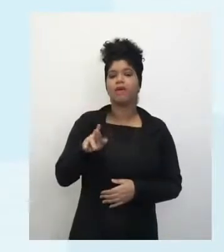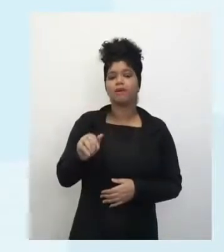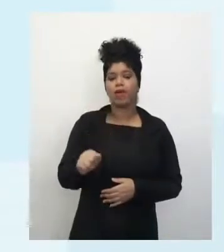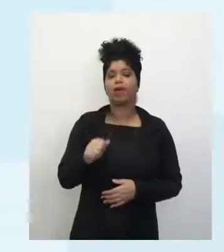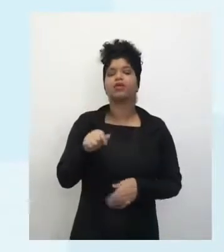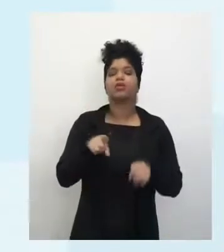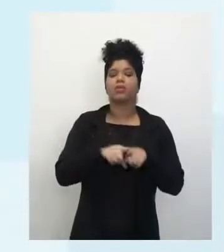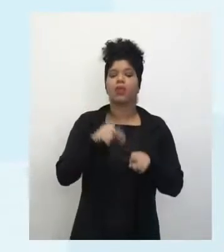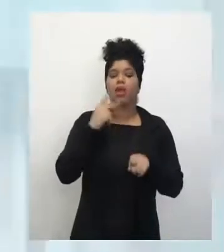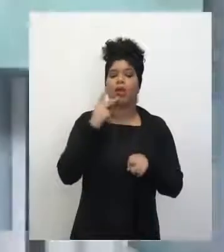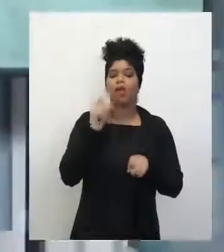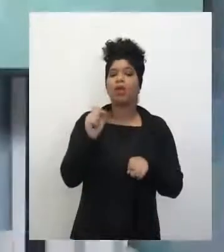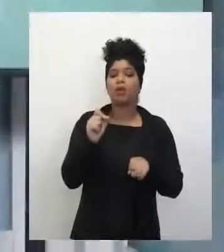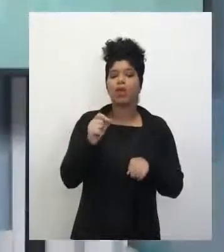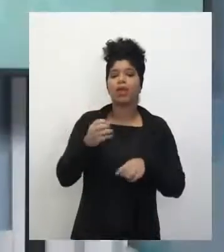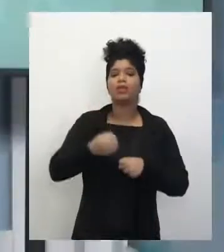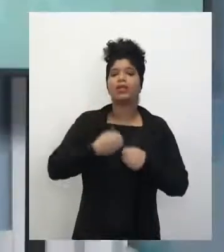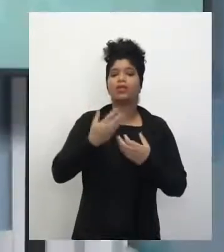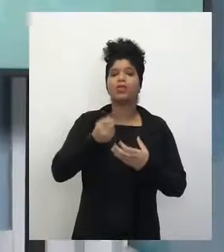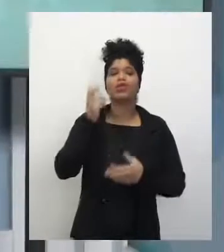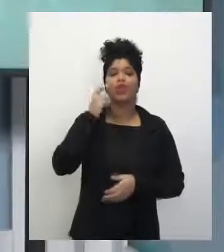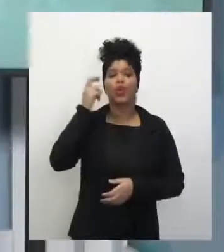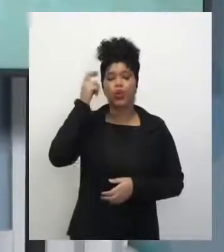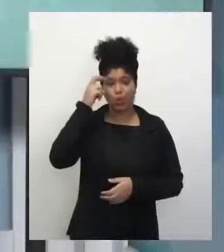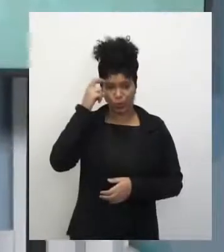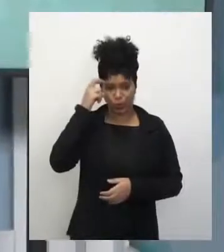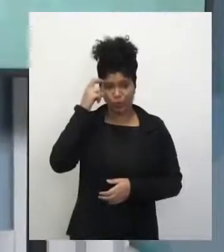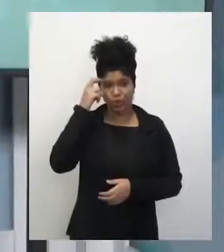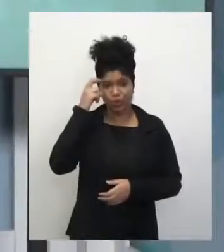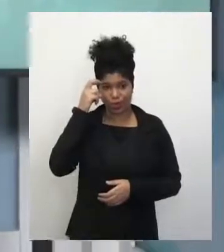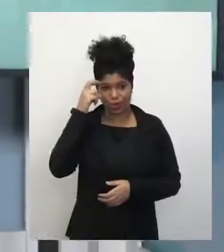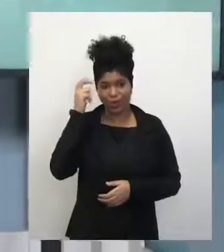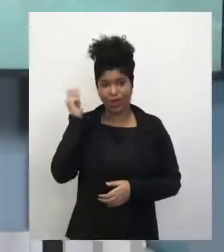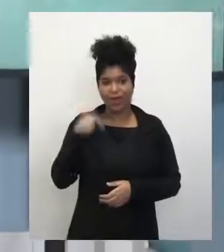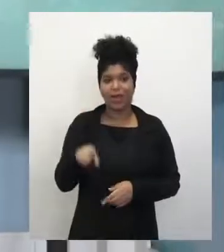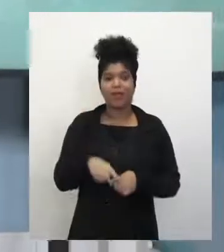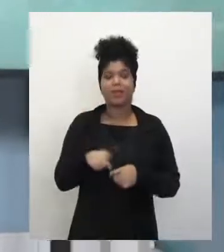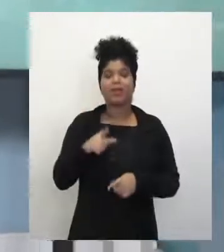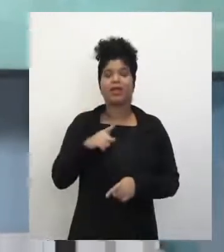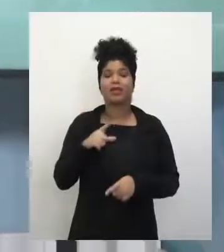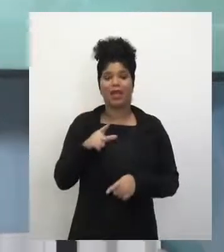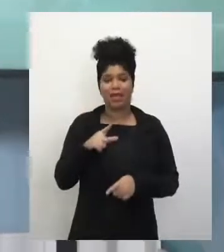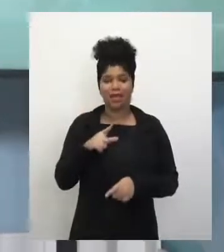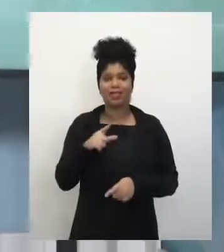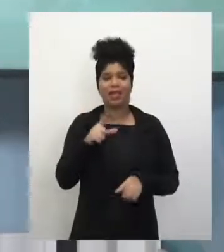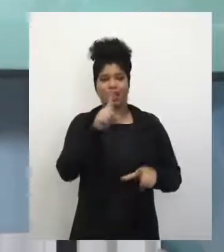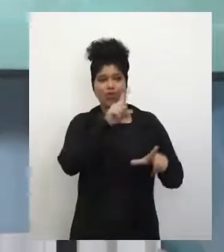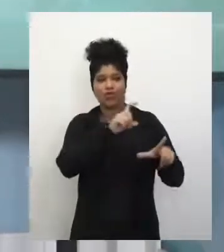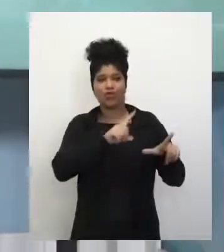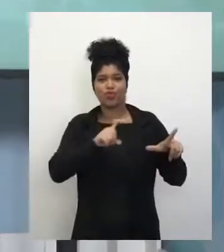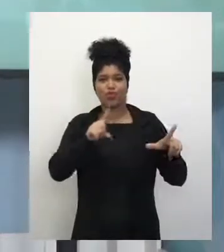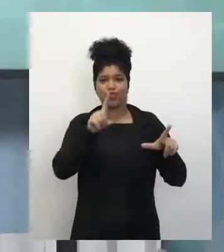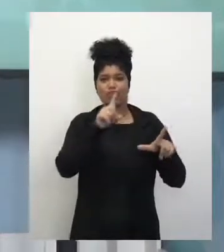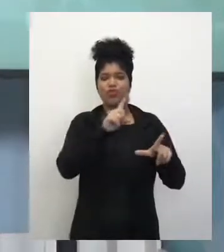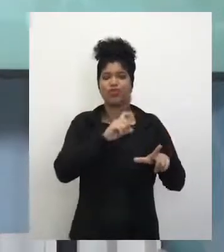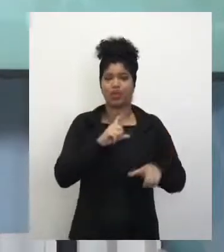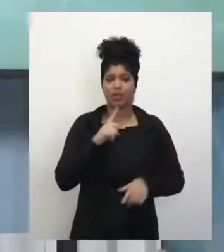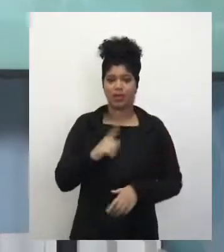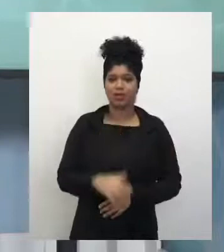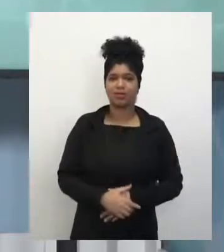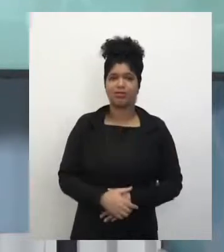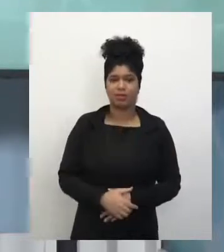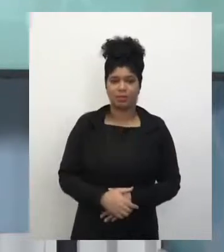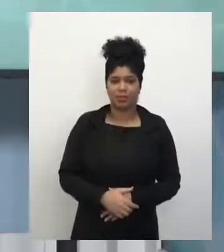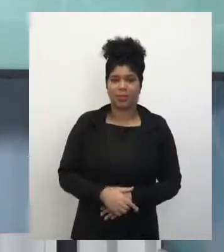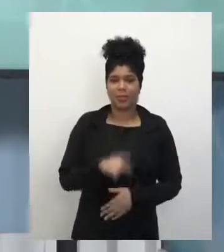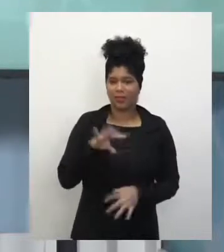Lúcia citou que são expressões culturais, como o grafite. Ok, gente, muito obrigada pelas participações de vocês.